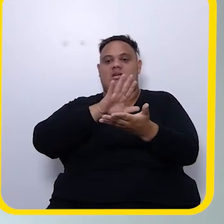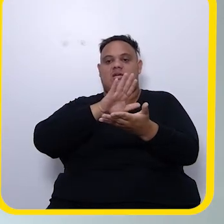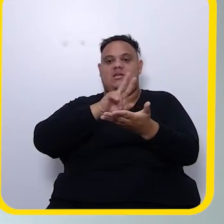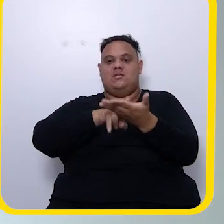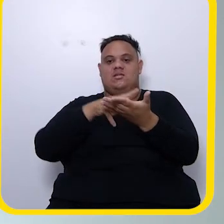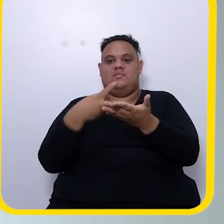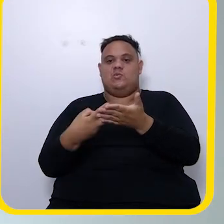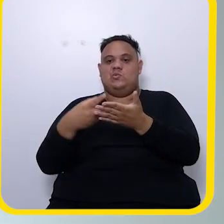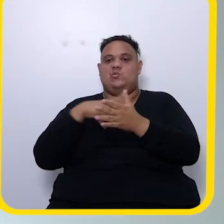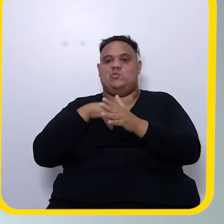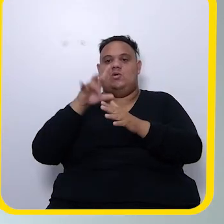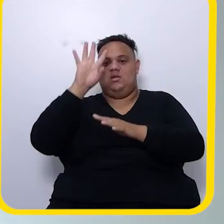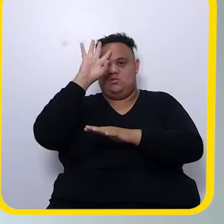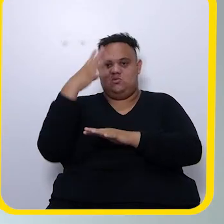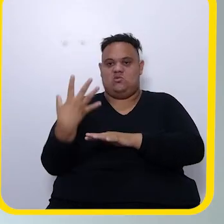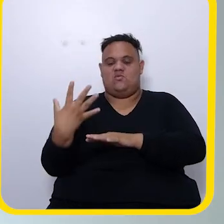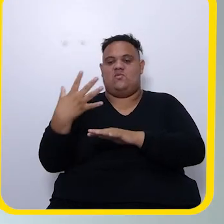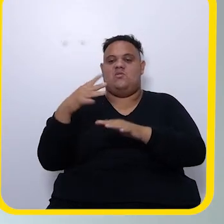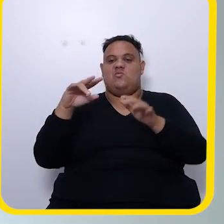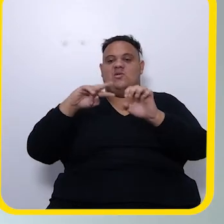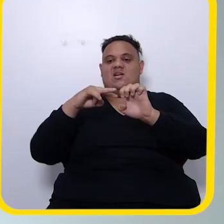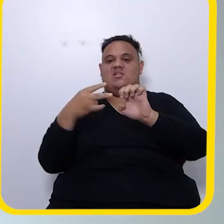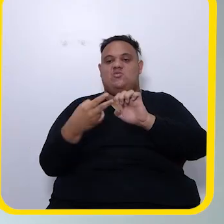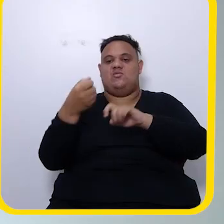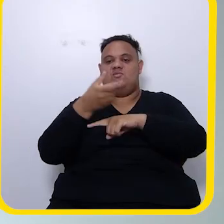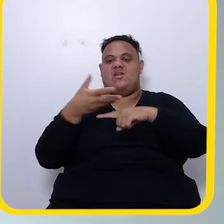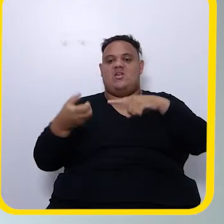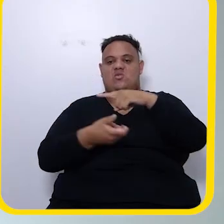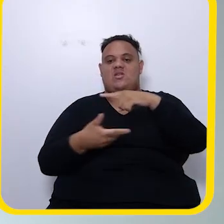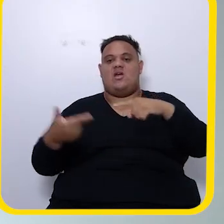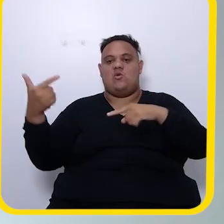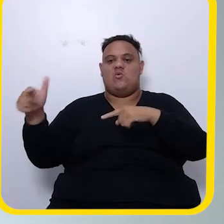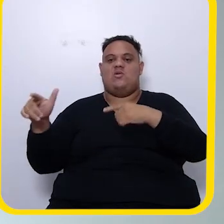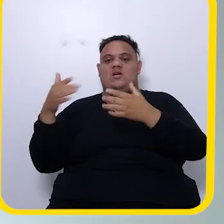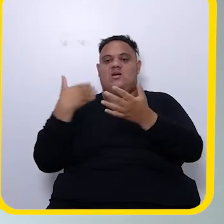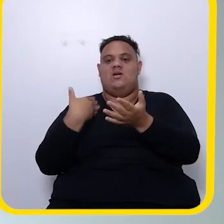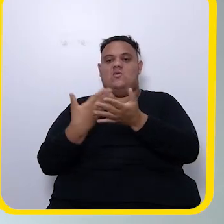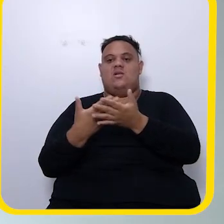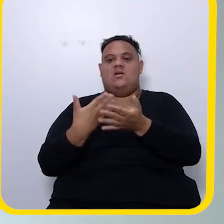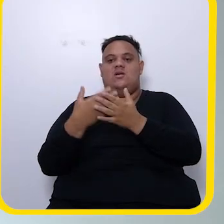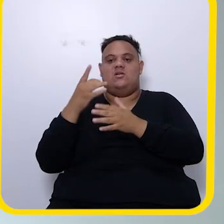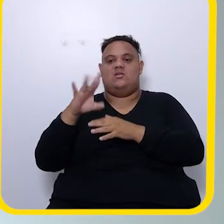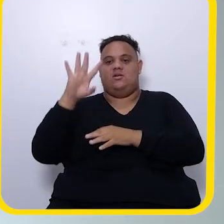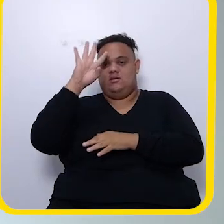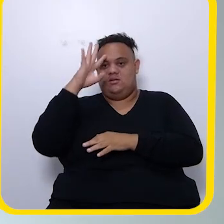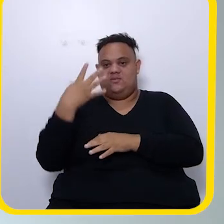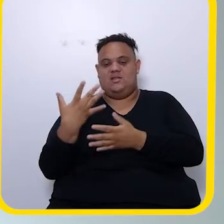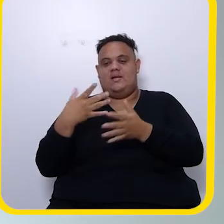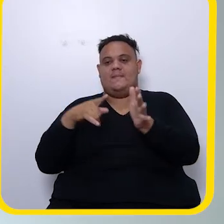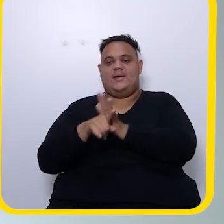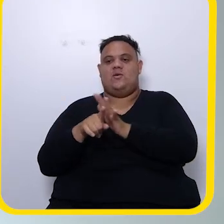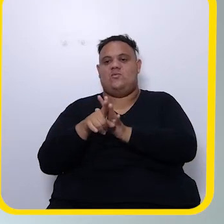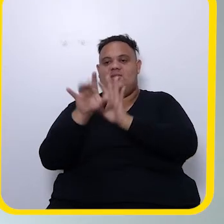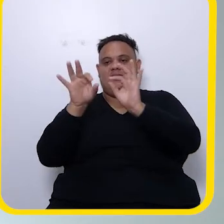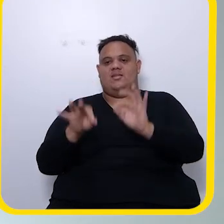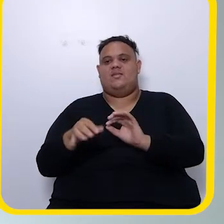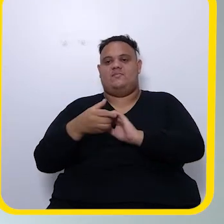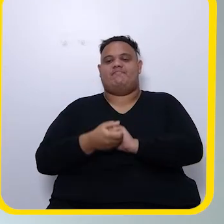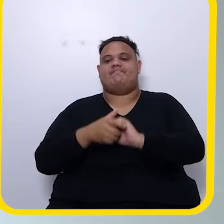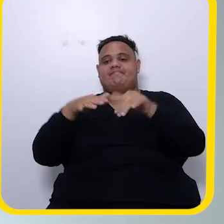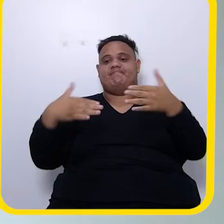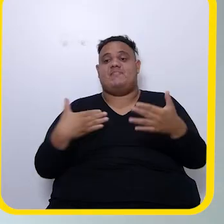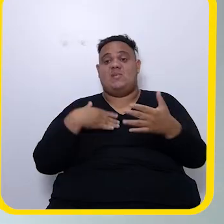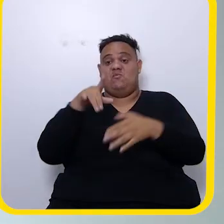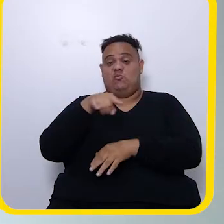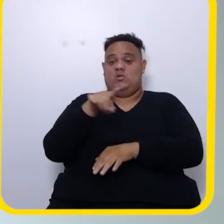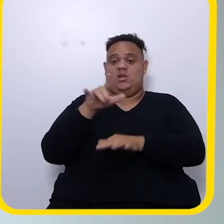monta uma equação e resolve uma equação fracionária. E a outra metade da aula foi só resolvendo a questão. Então,